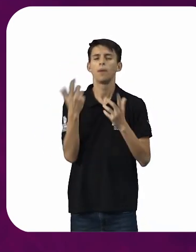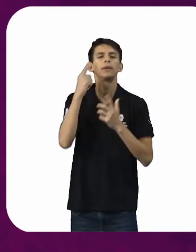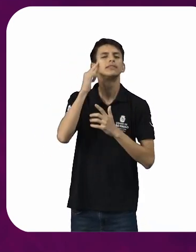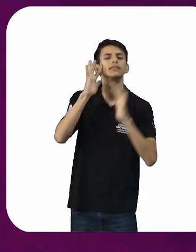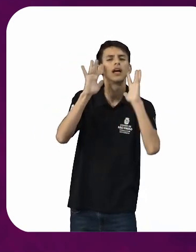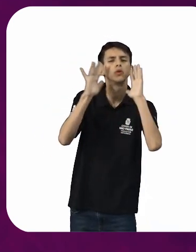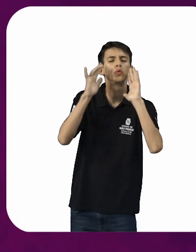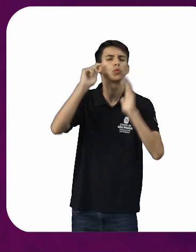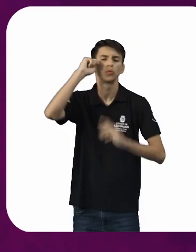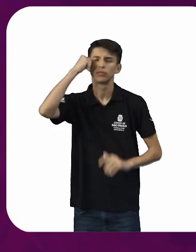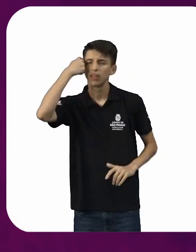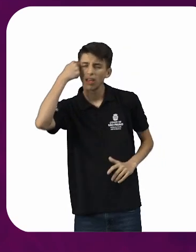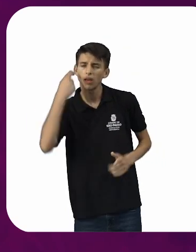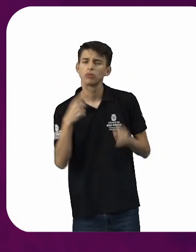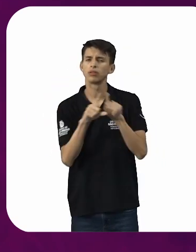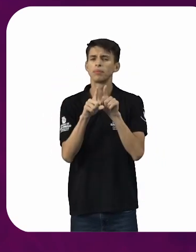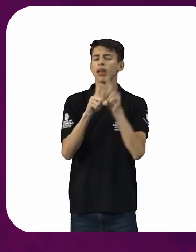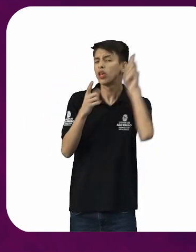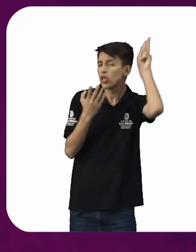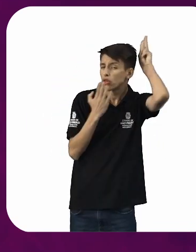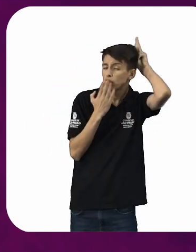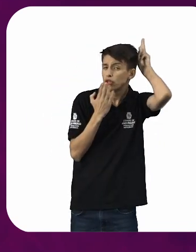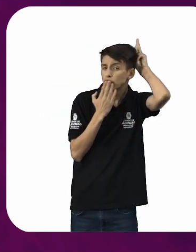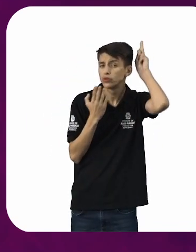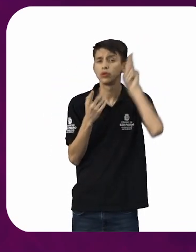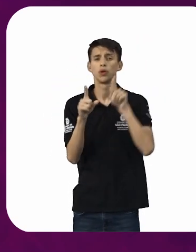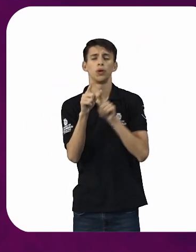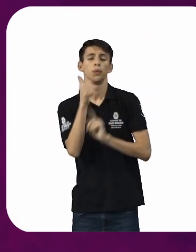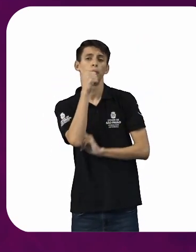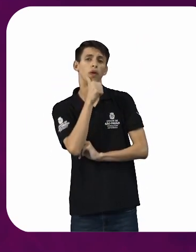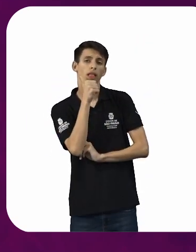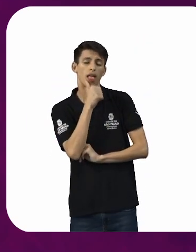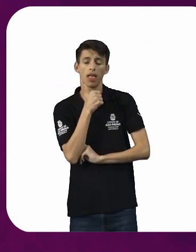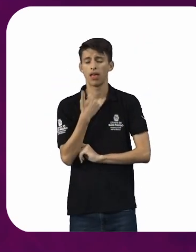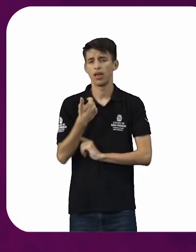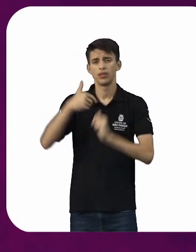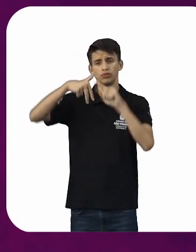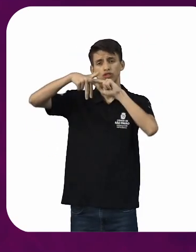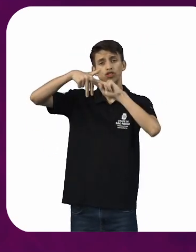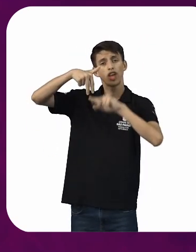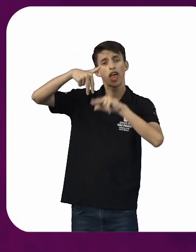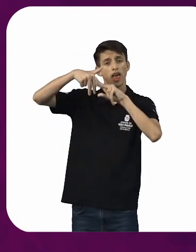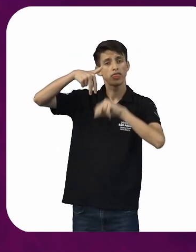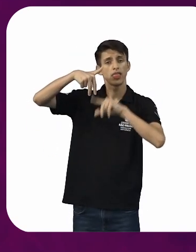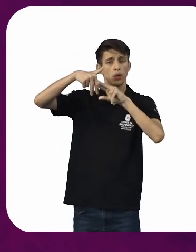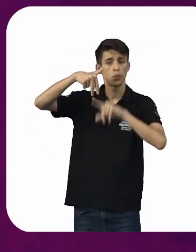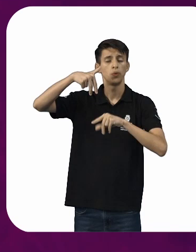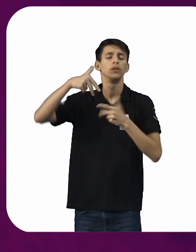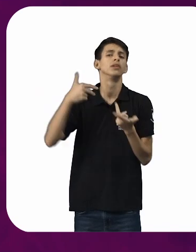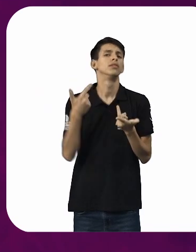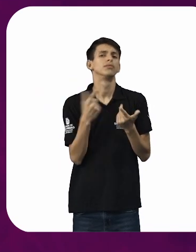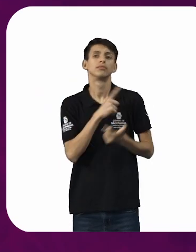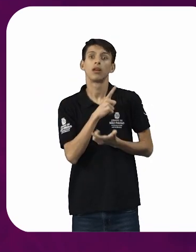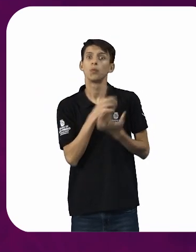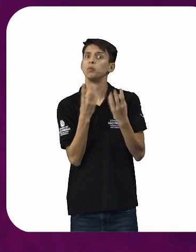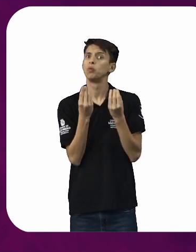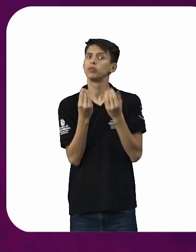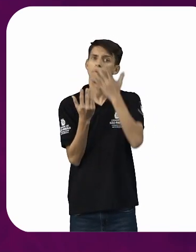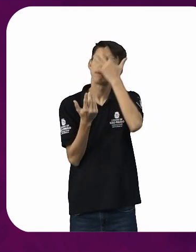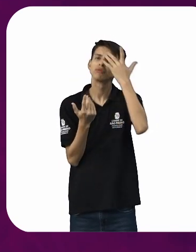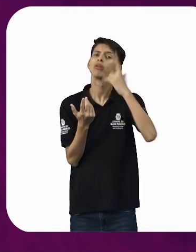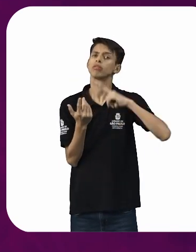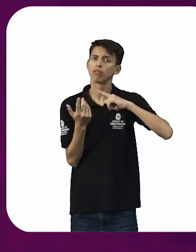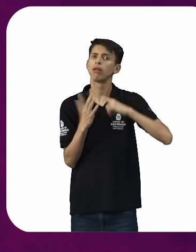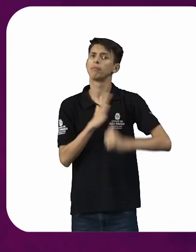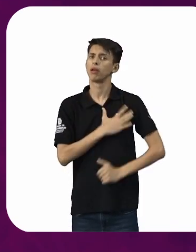indígenas, questões de gênero, né, mulheres, de orientação sexual, de classe, nós temos uma intersecção desses